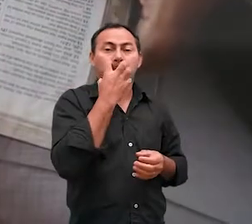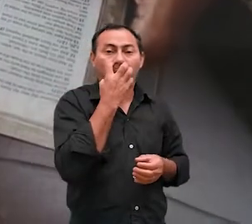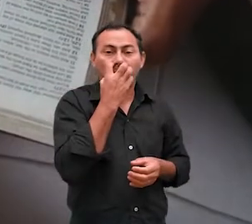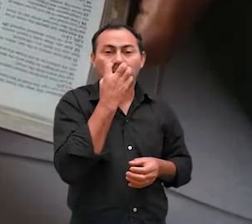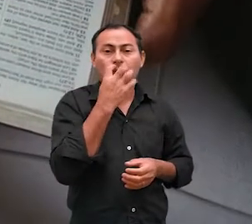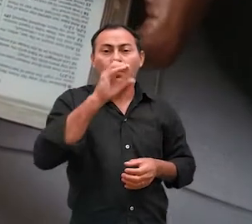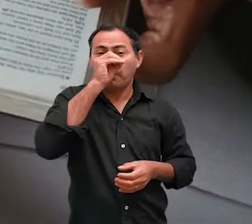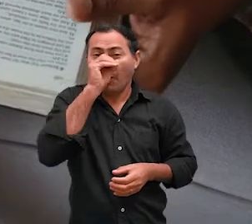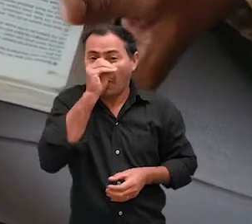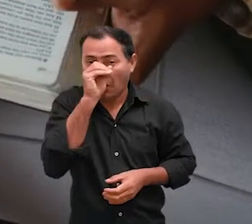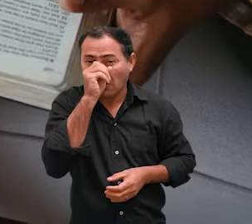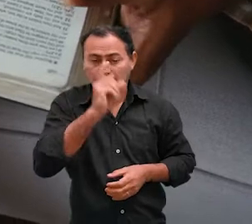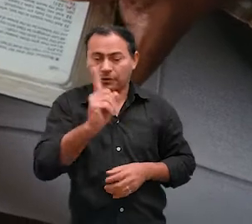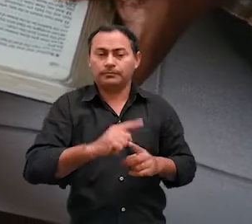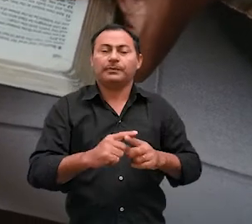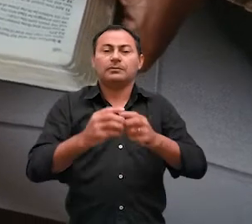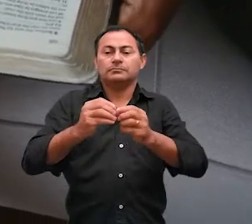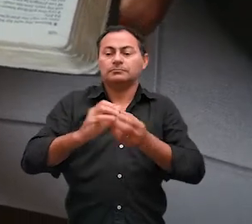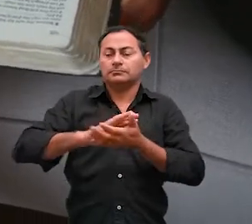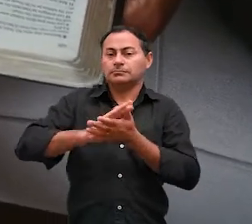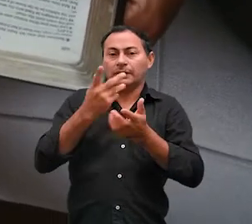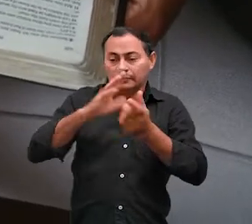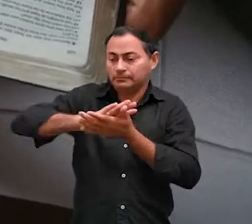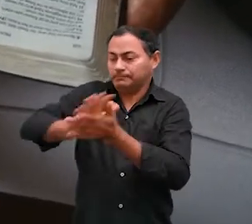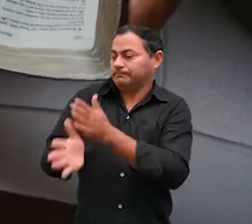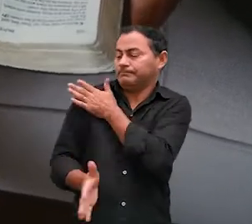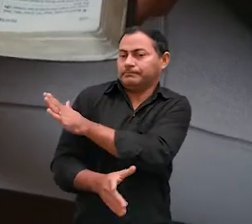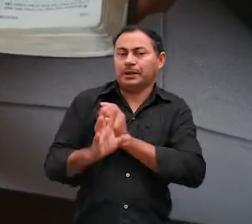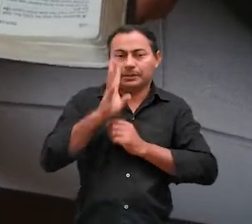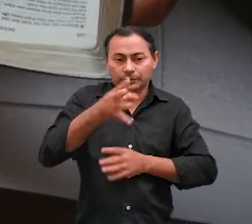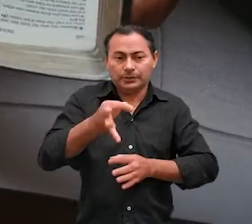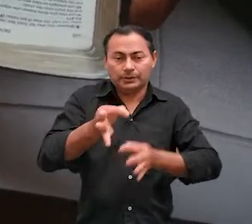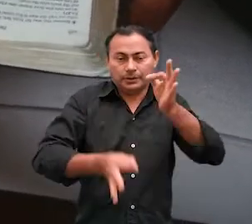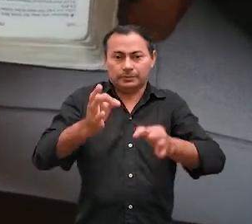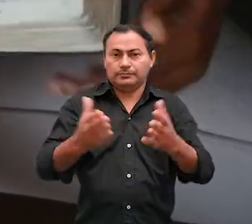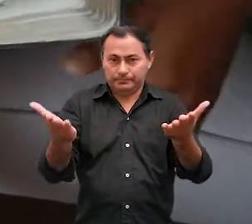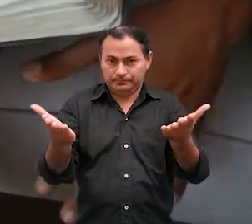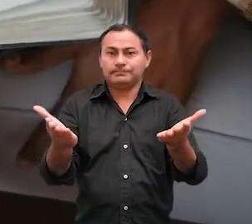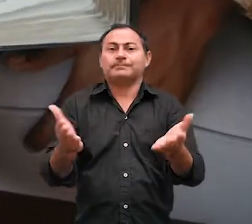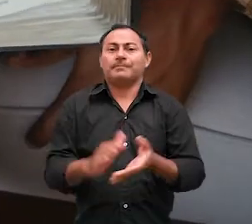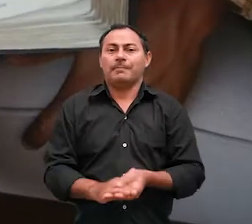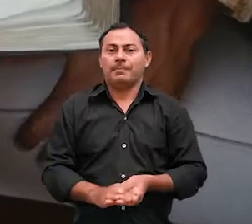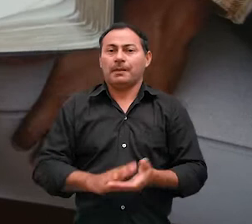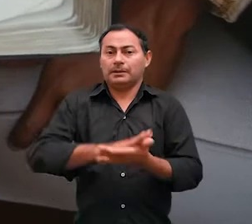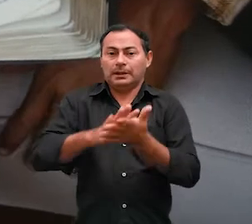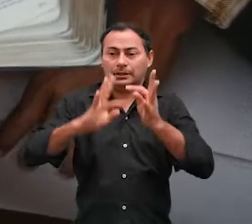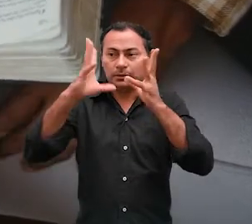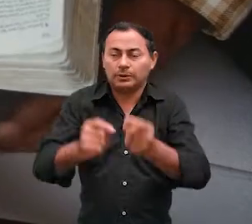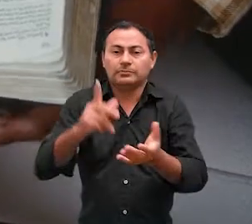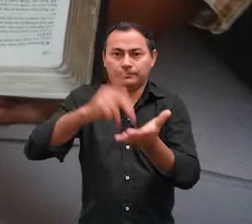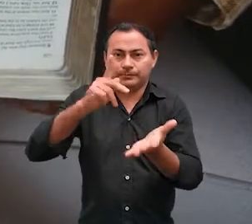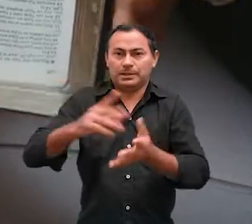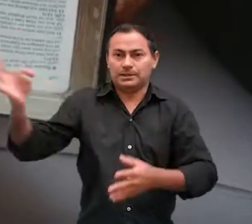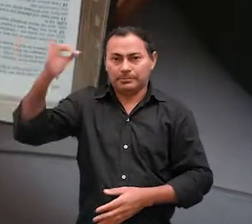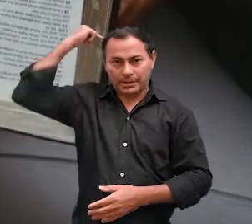aqui também temos mais votação para fazer nos discriminação e para julgar é isso mesmo nem